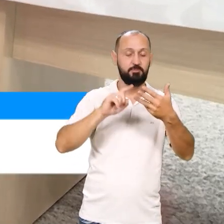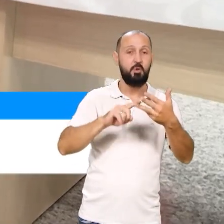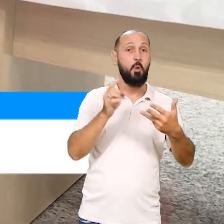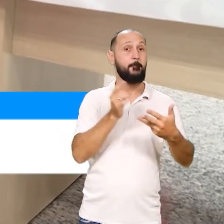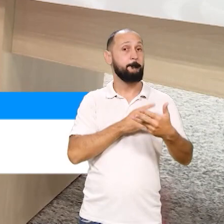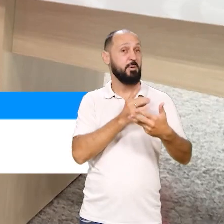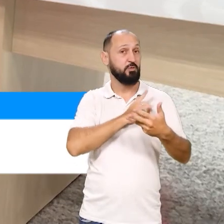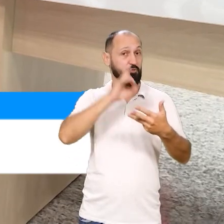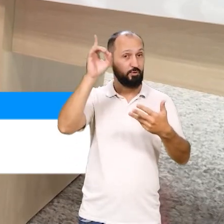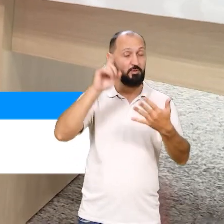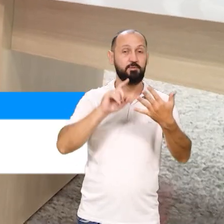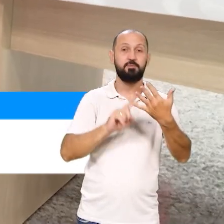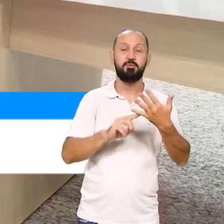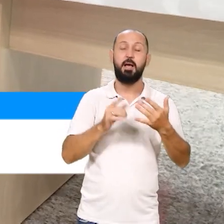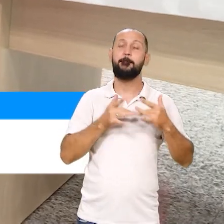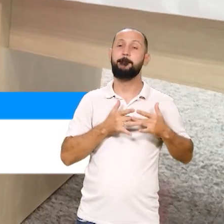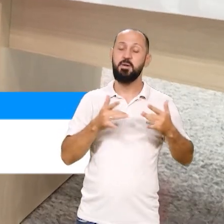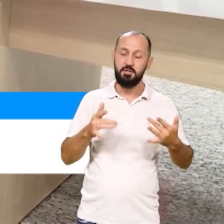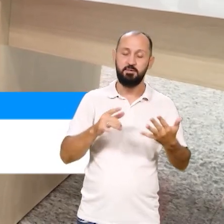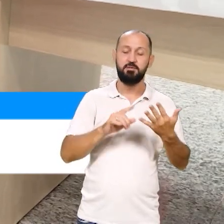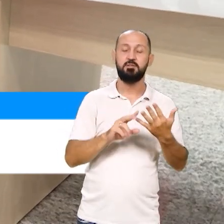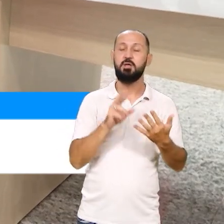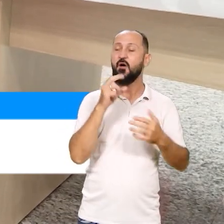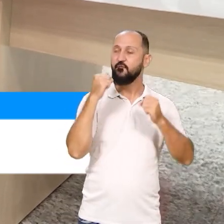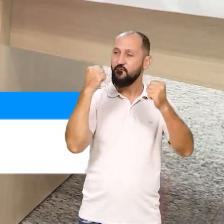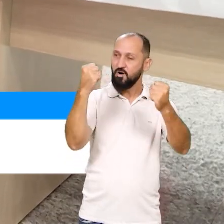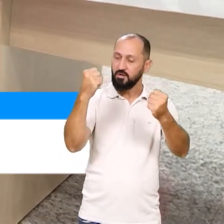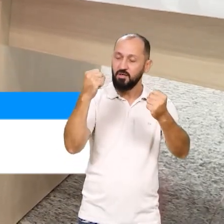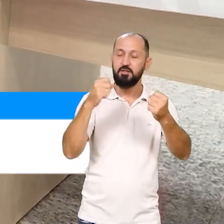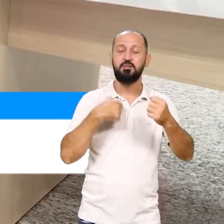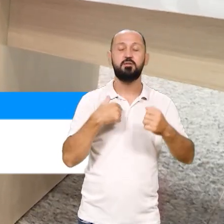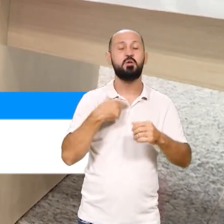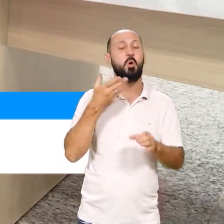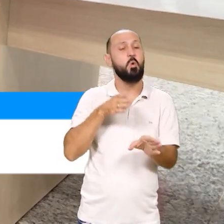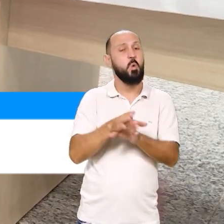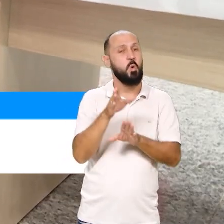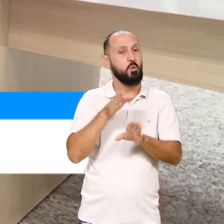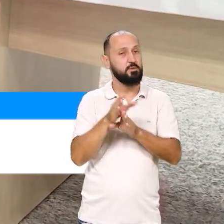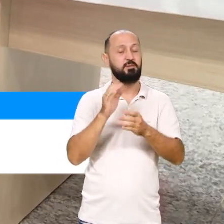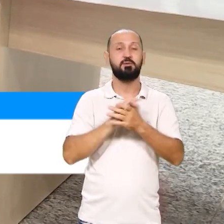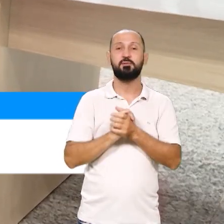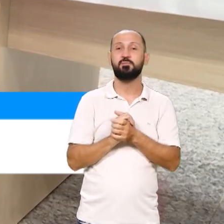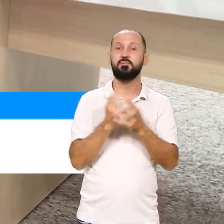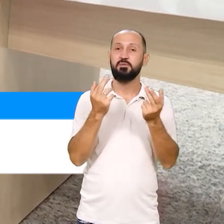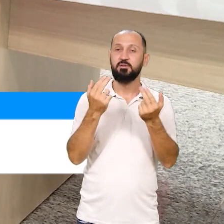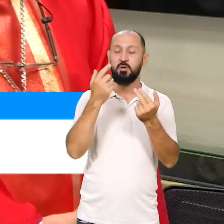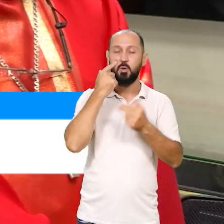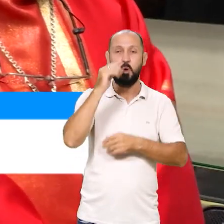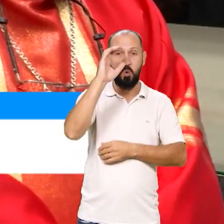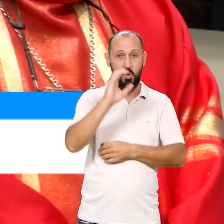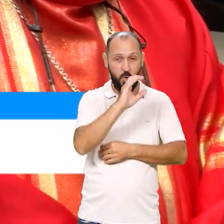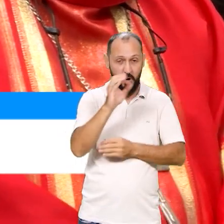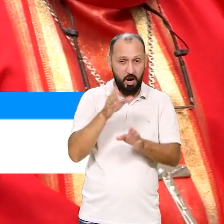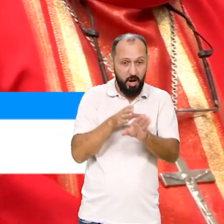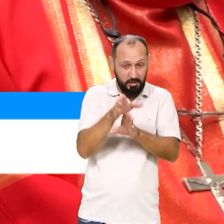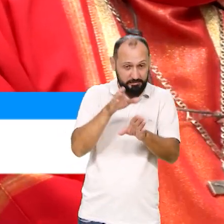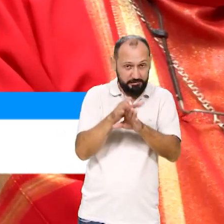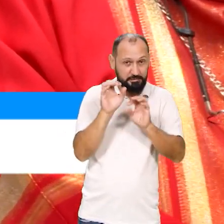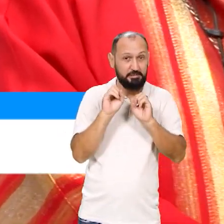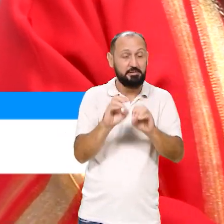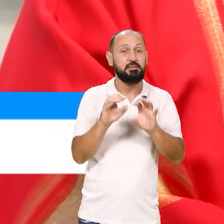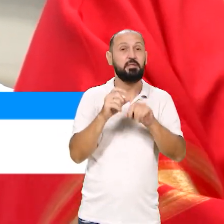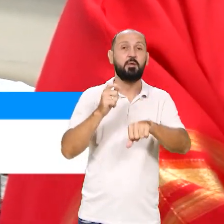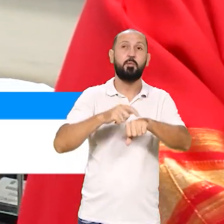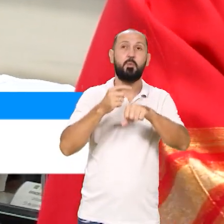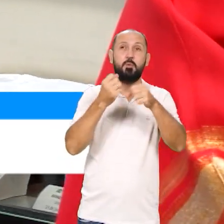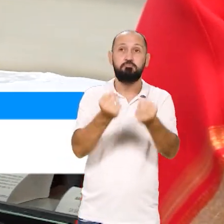entendimento, a ciência, o temor de Deus, a piedade, a fortaleza e o conselho. Conforme o Catecismo